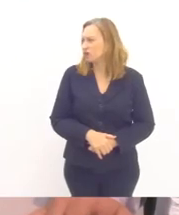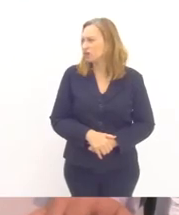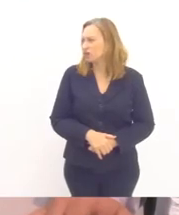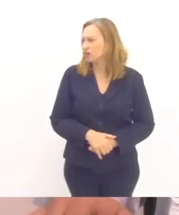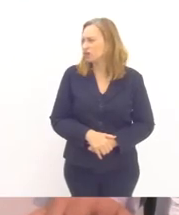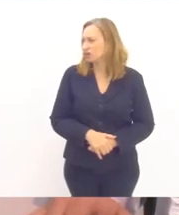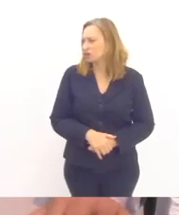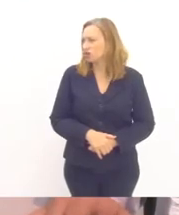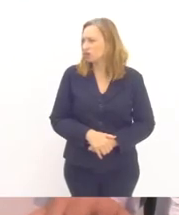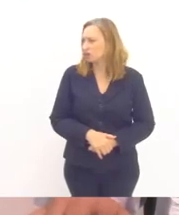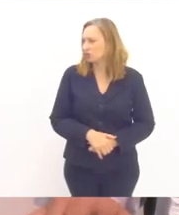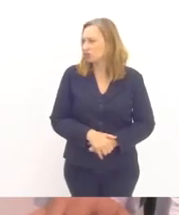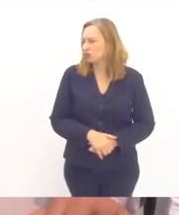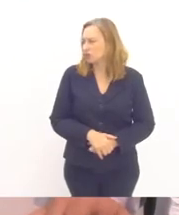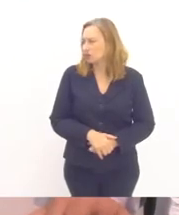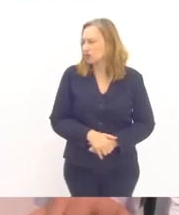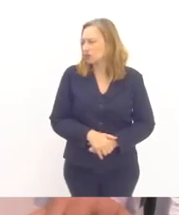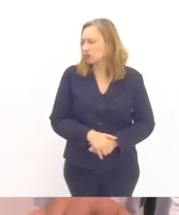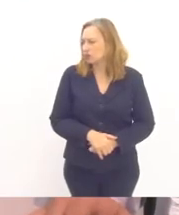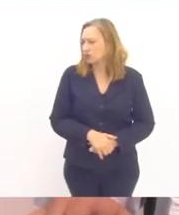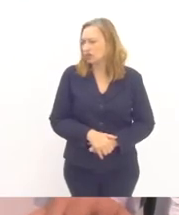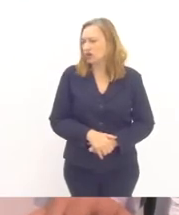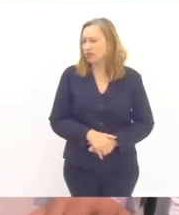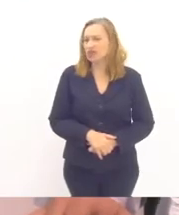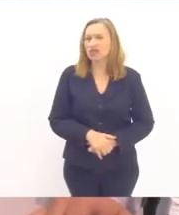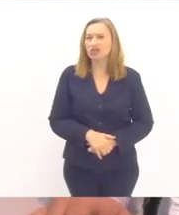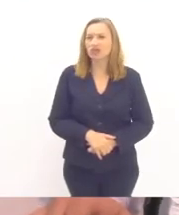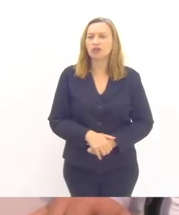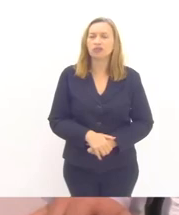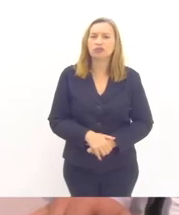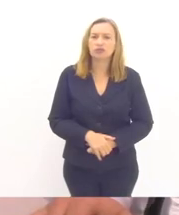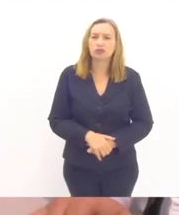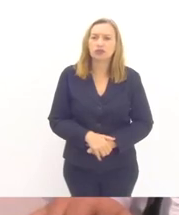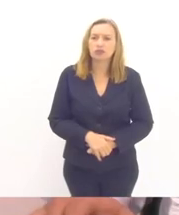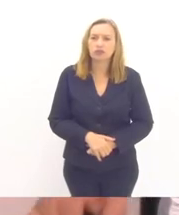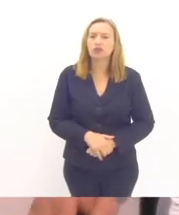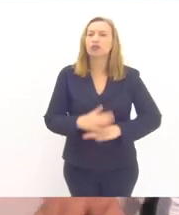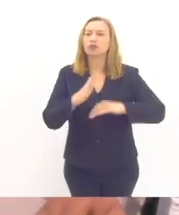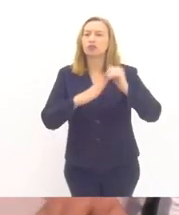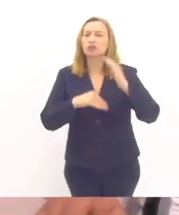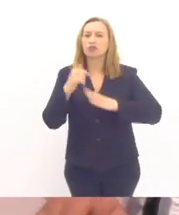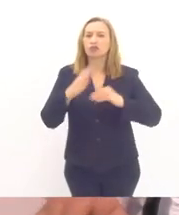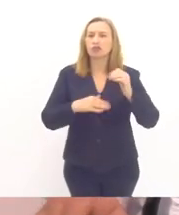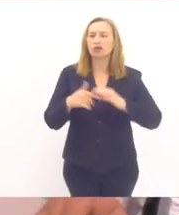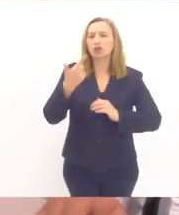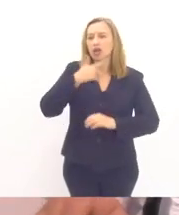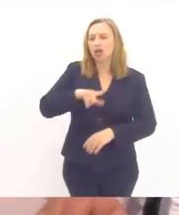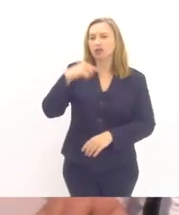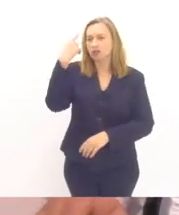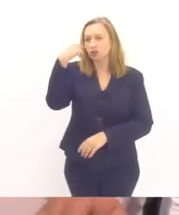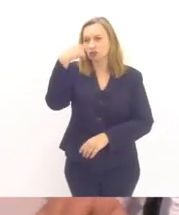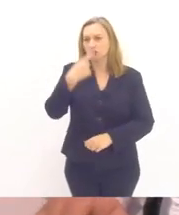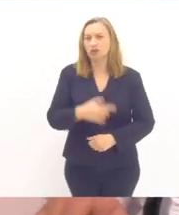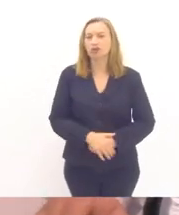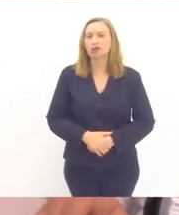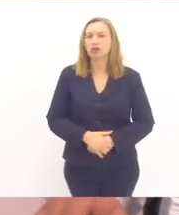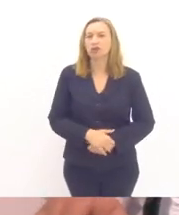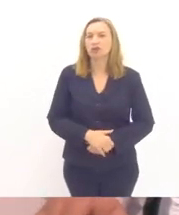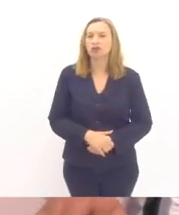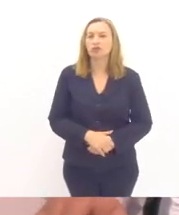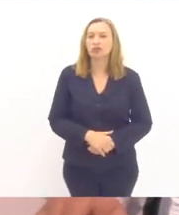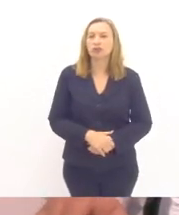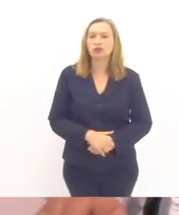portuguesa. Houve aí, inclusive, uma pressão em algumas gestões da SEDUC para o profissional de língua espanhola se habilitasse para a língua portuguesa para sanar a